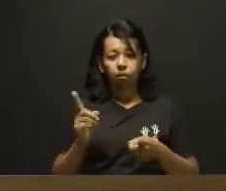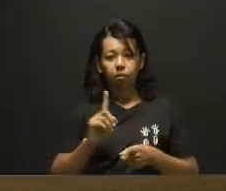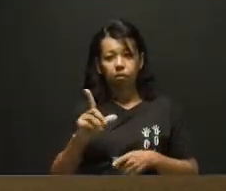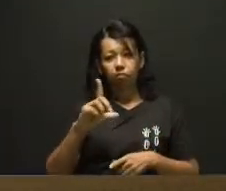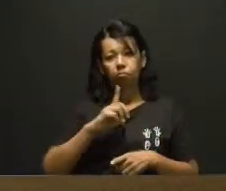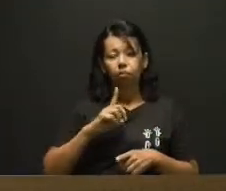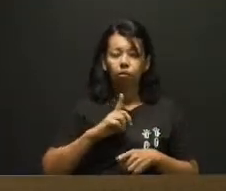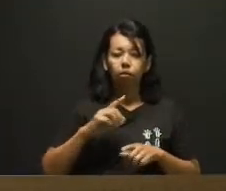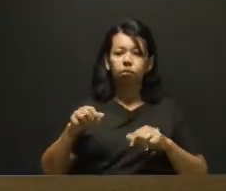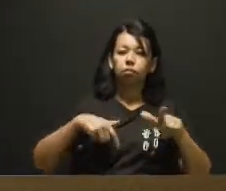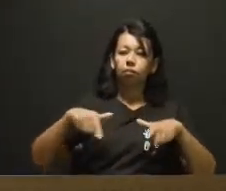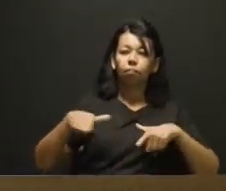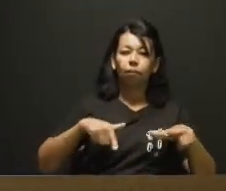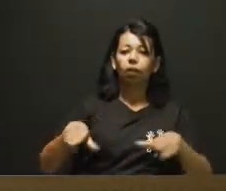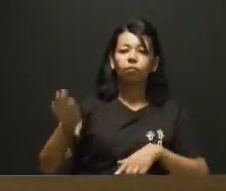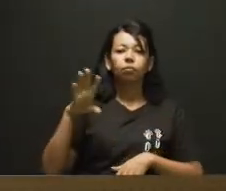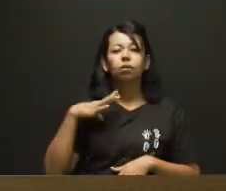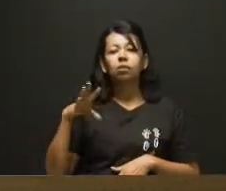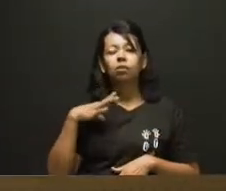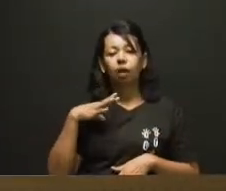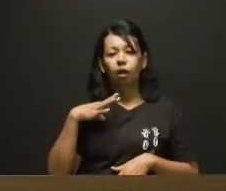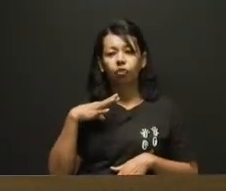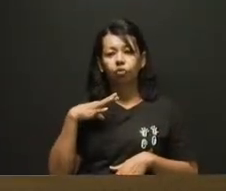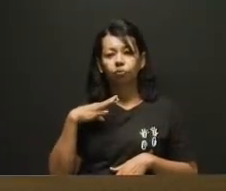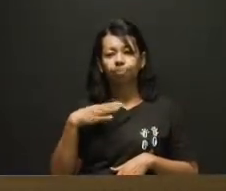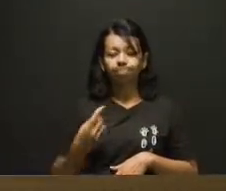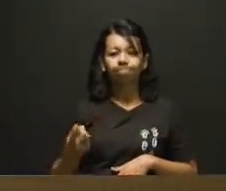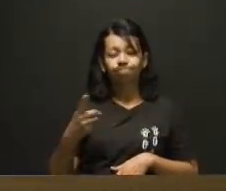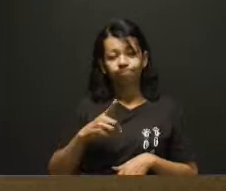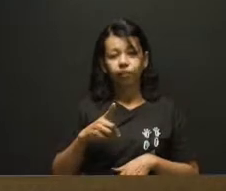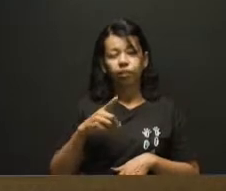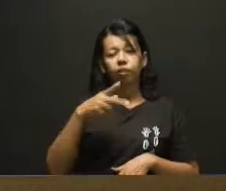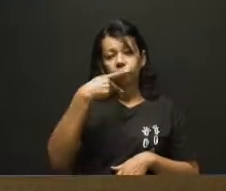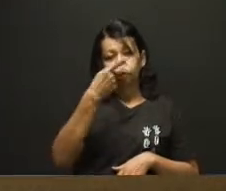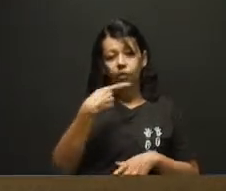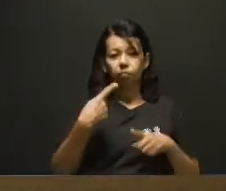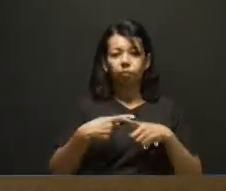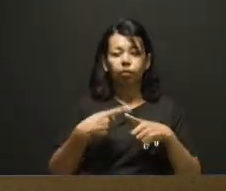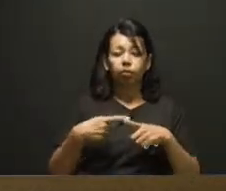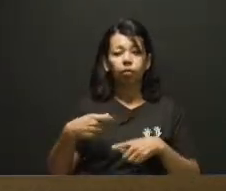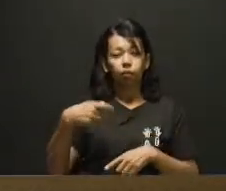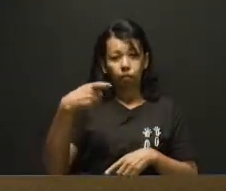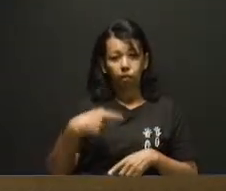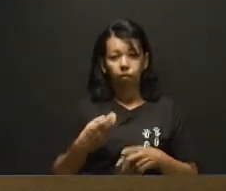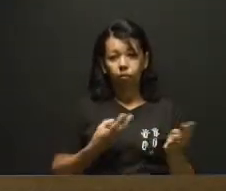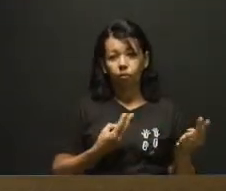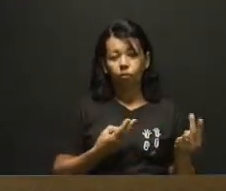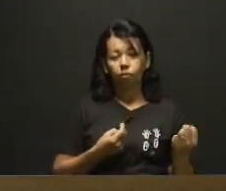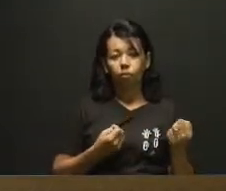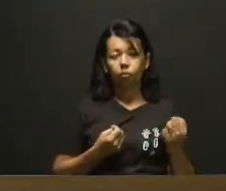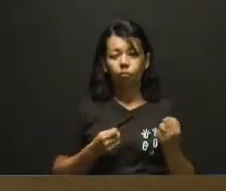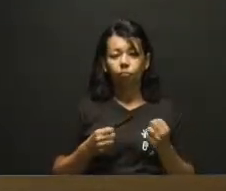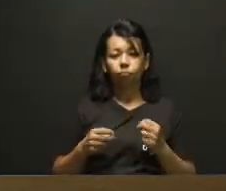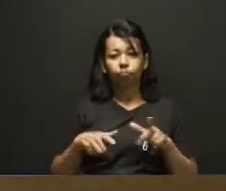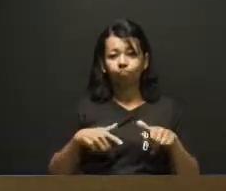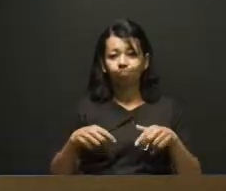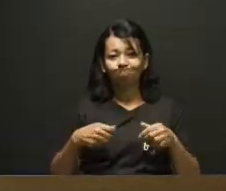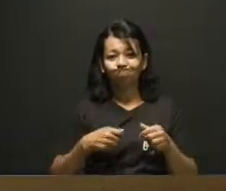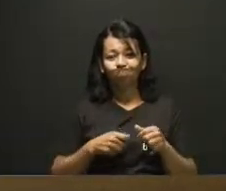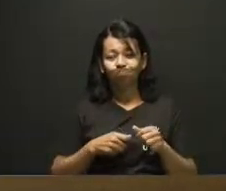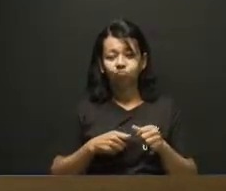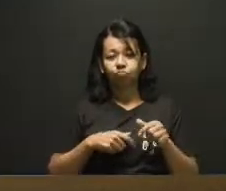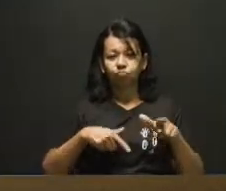esse trabalho na cidade então é assim eu estou expondo porque eu como profissional eu estou vendo a necessidade